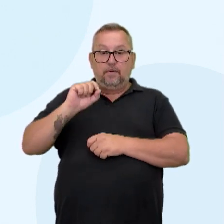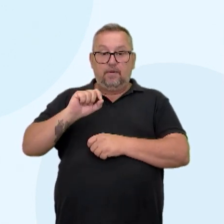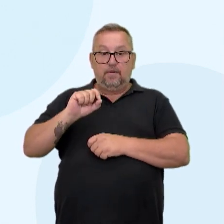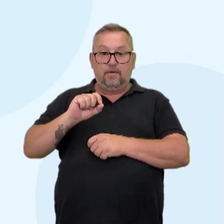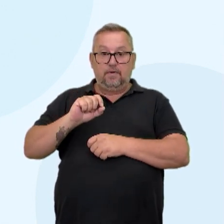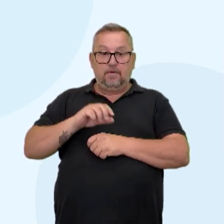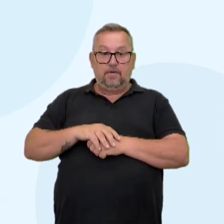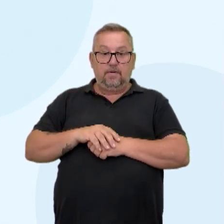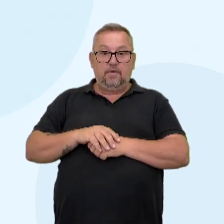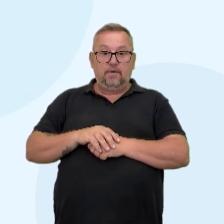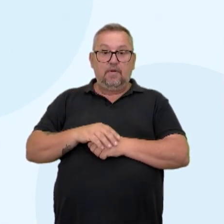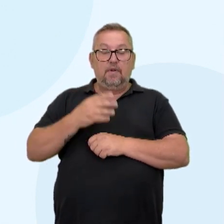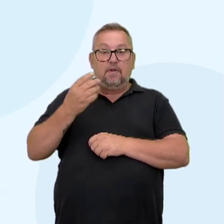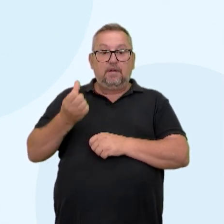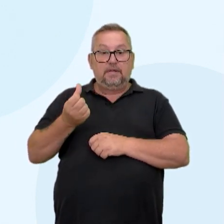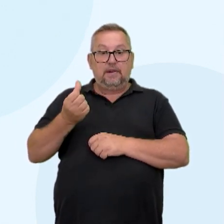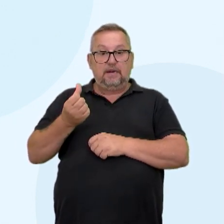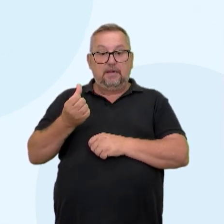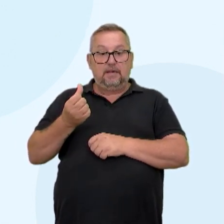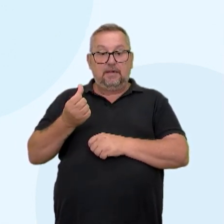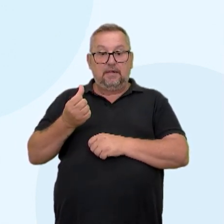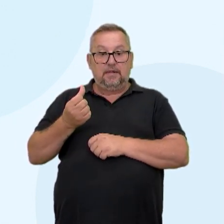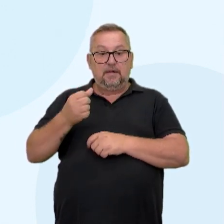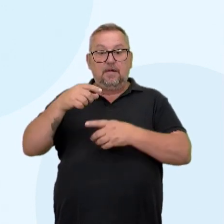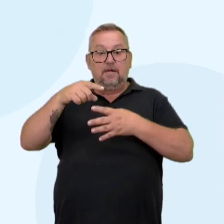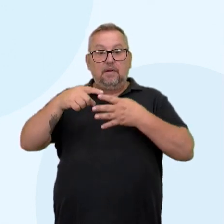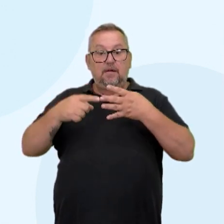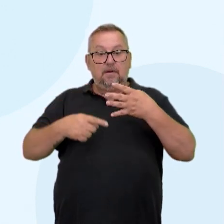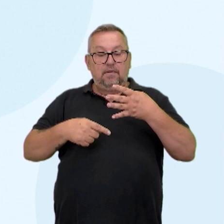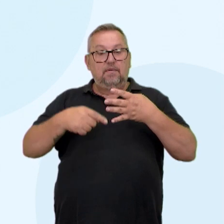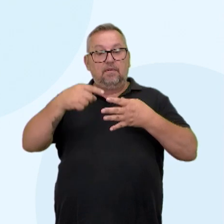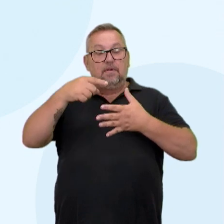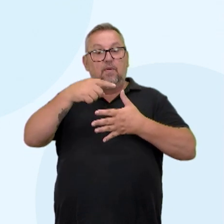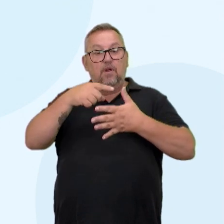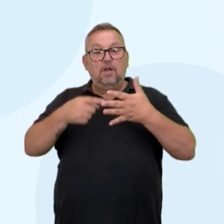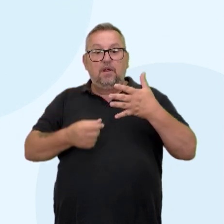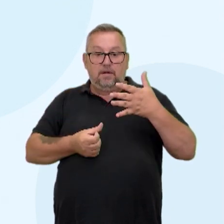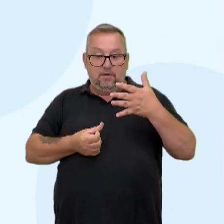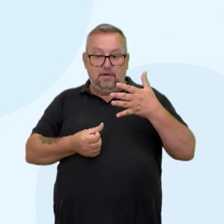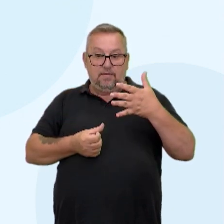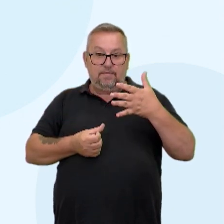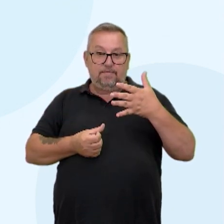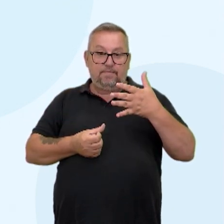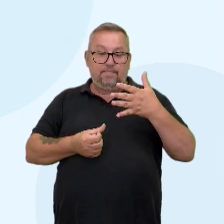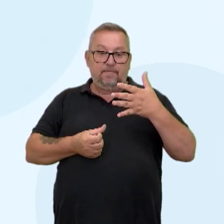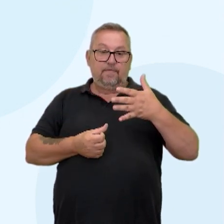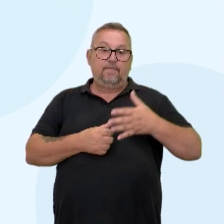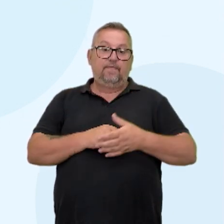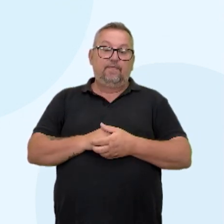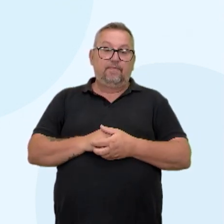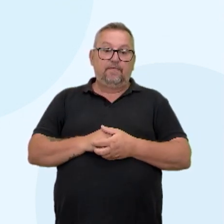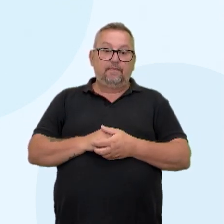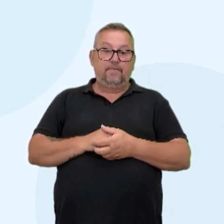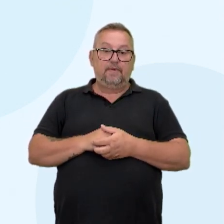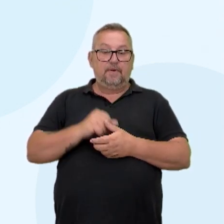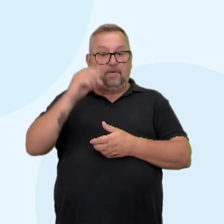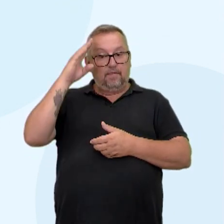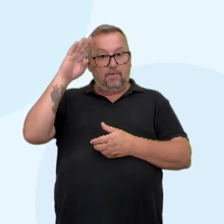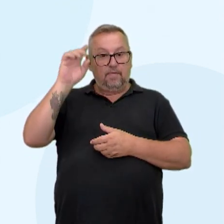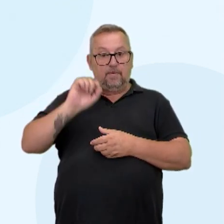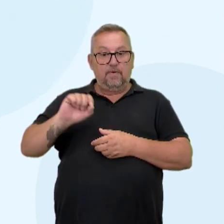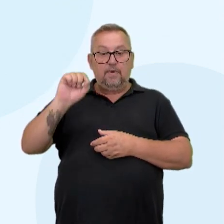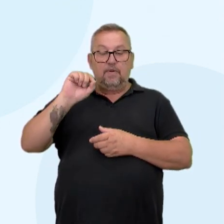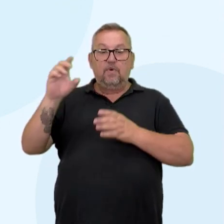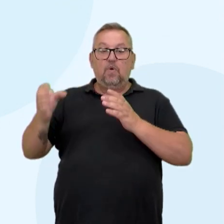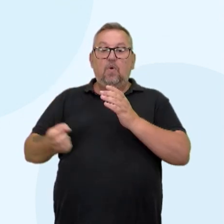os 3 éons, né, denominados éons aí pré-cambrianos. Aí começa a fase do éon Fanerozoico, principalmente aí com o